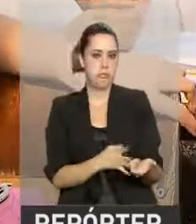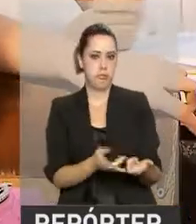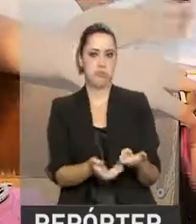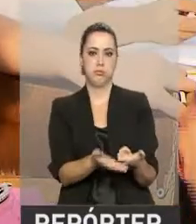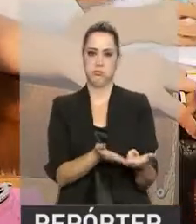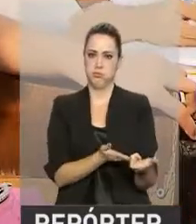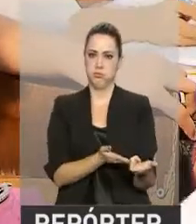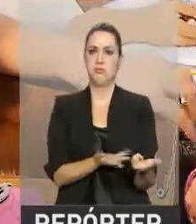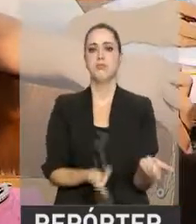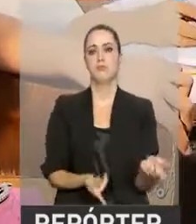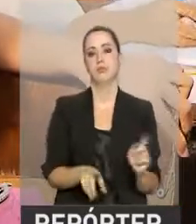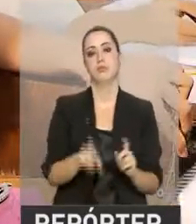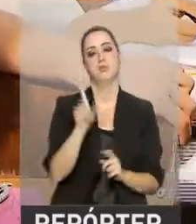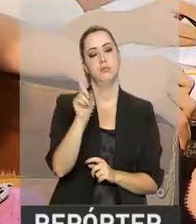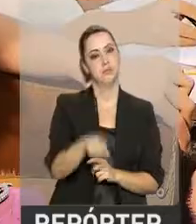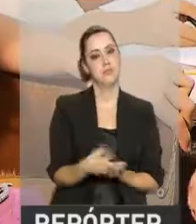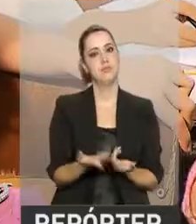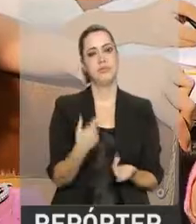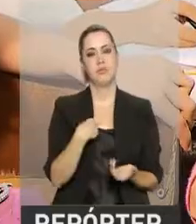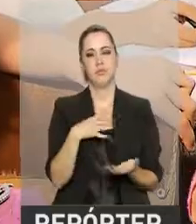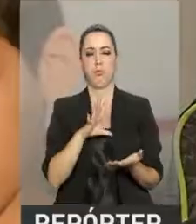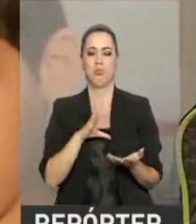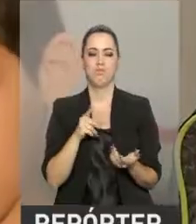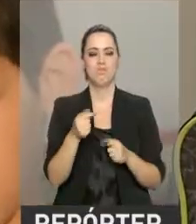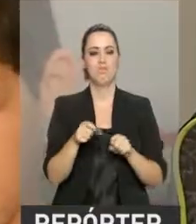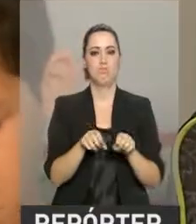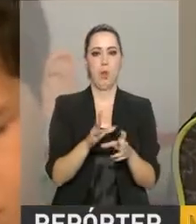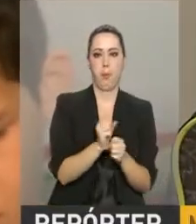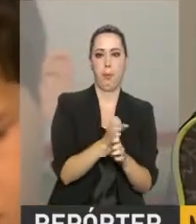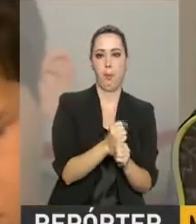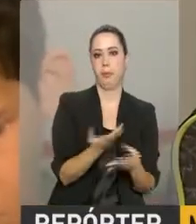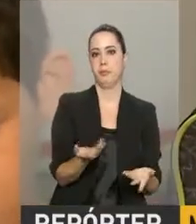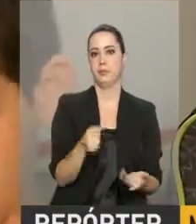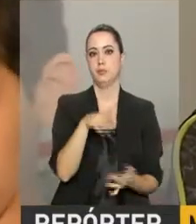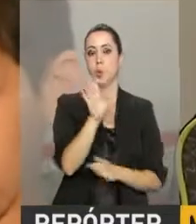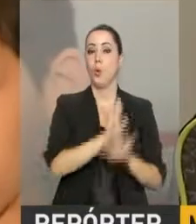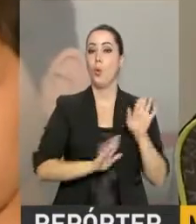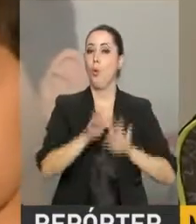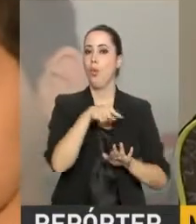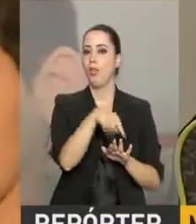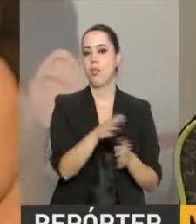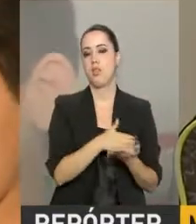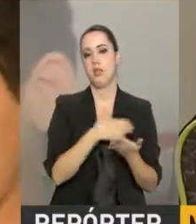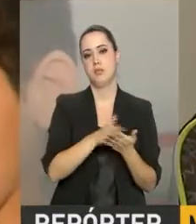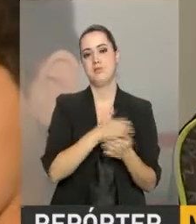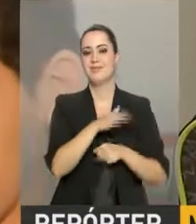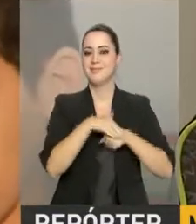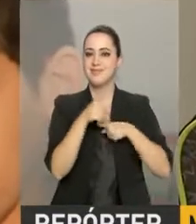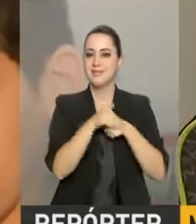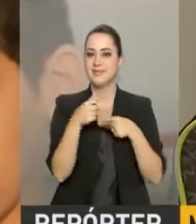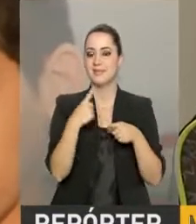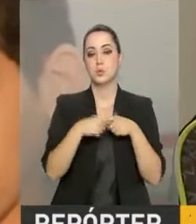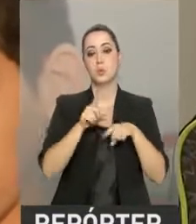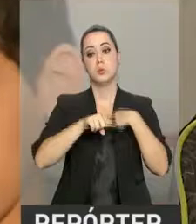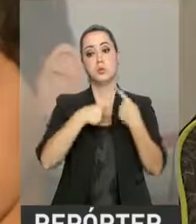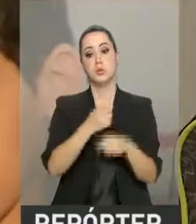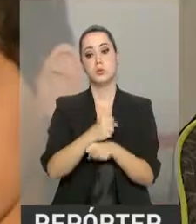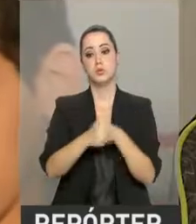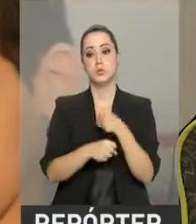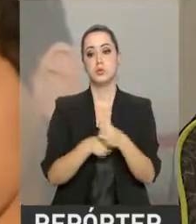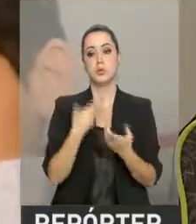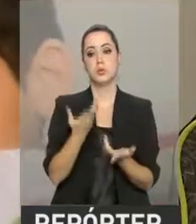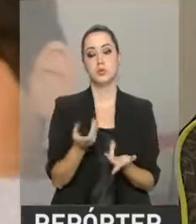ficar mas ando nas pontas que fica toda amassada e tem que cuidar do livro com com muito carinho porque senão nos próximos